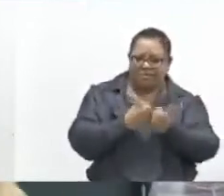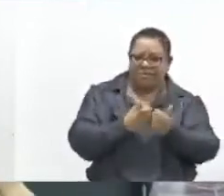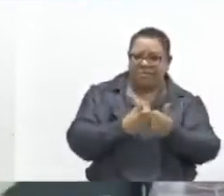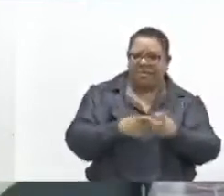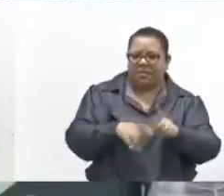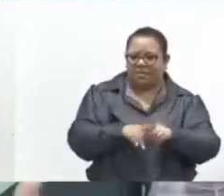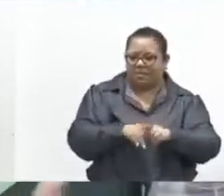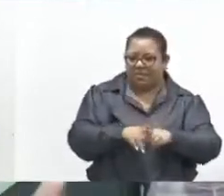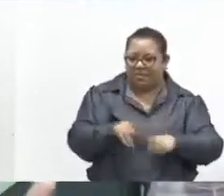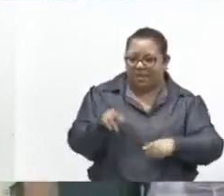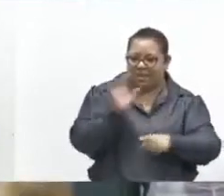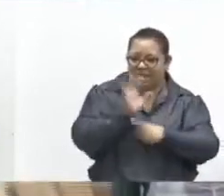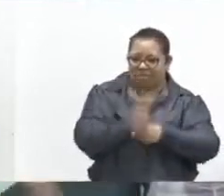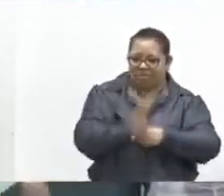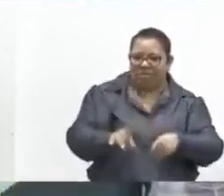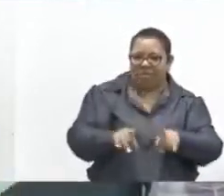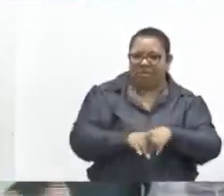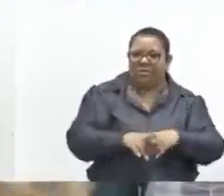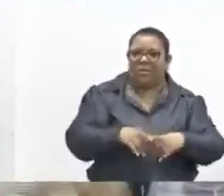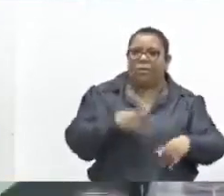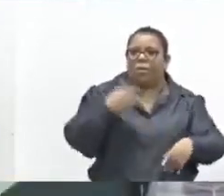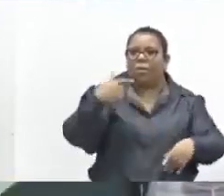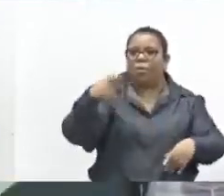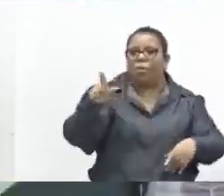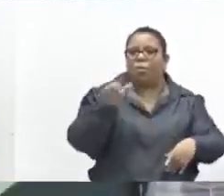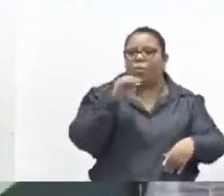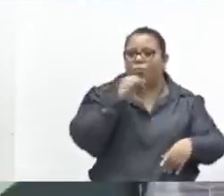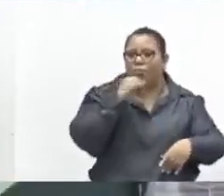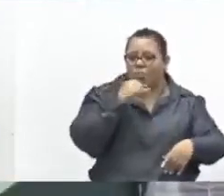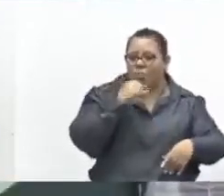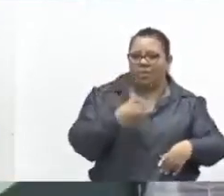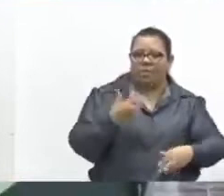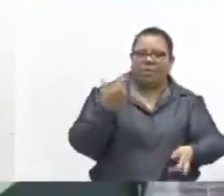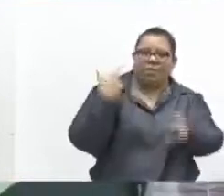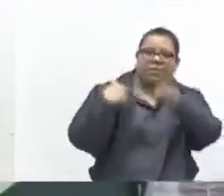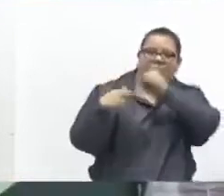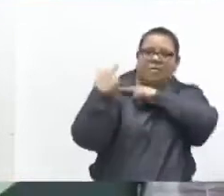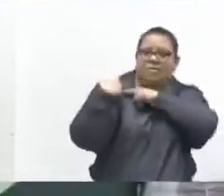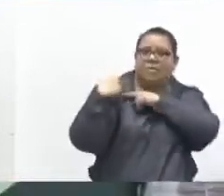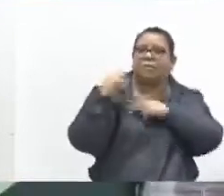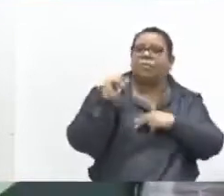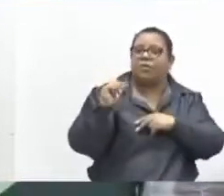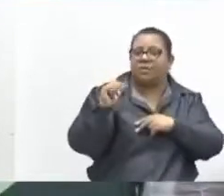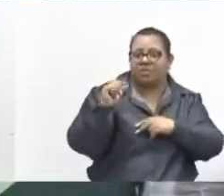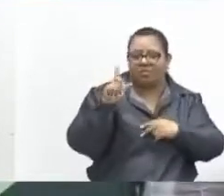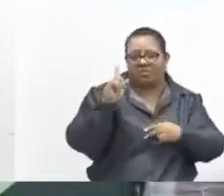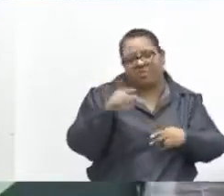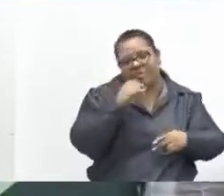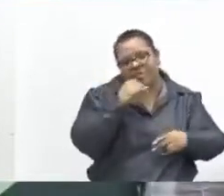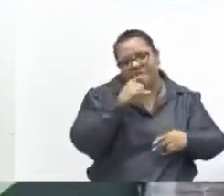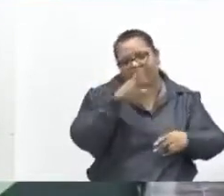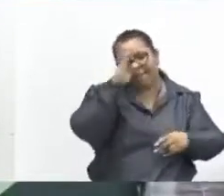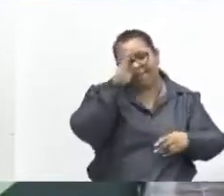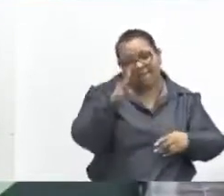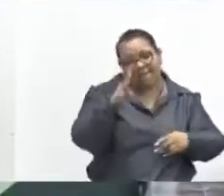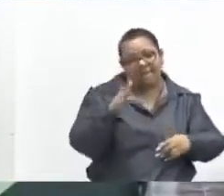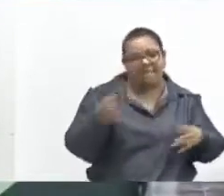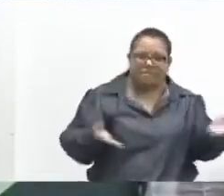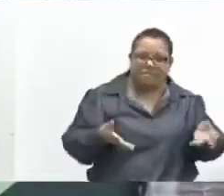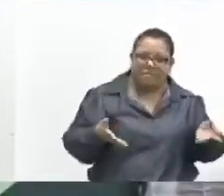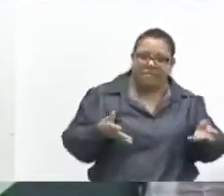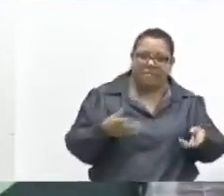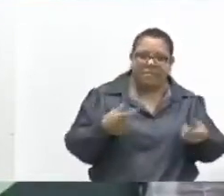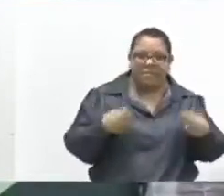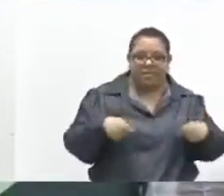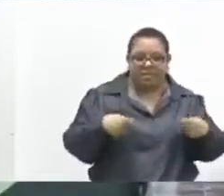para ajudar, para contribuir, e também ter responsabilidade em cima do que é definido também. Que esse é o ponto principal. Então, nós temos que